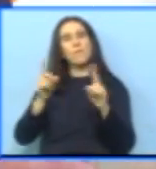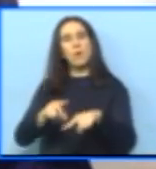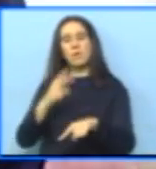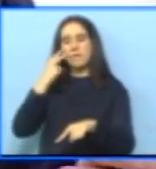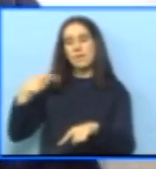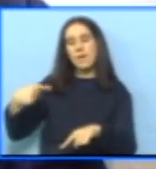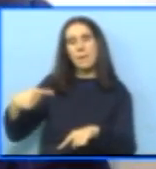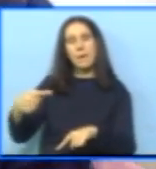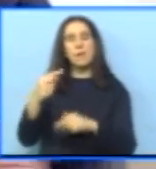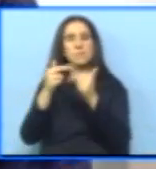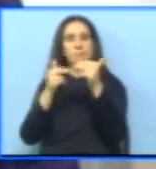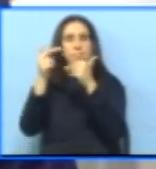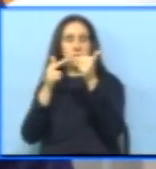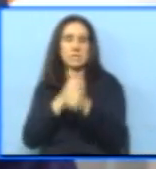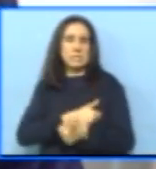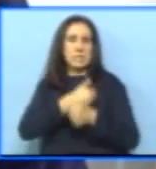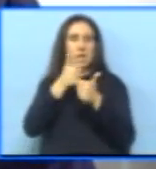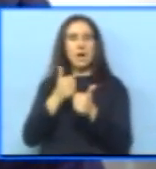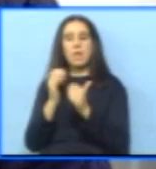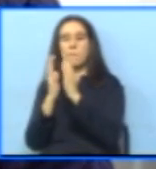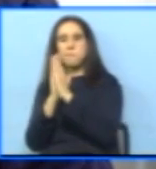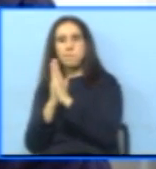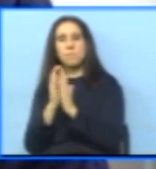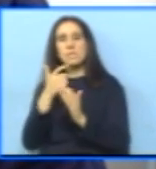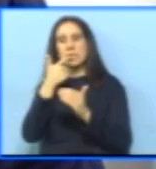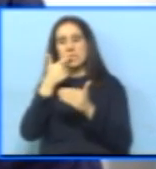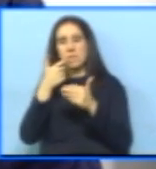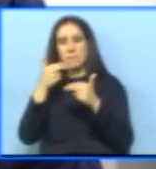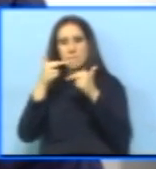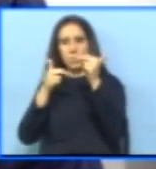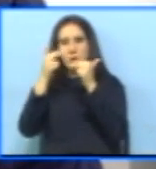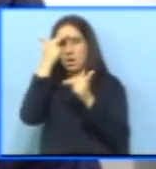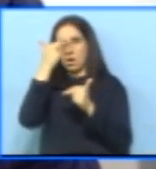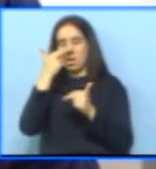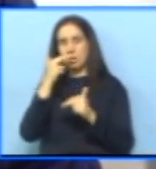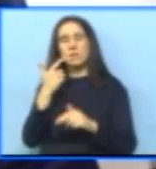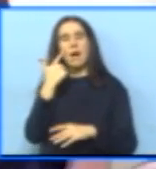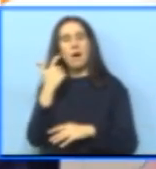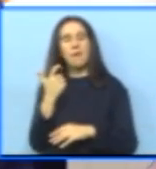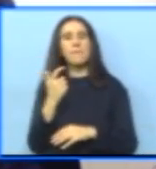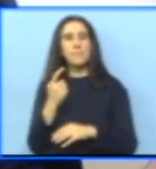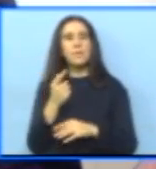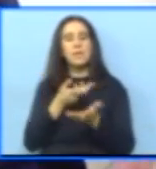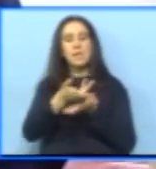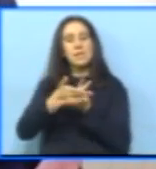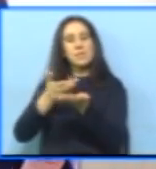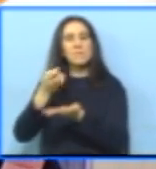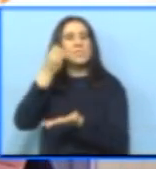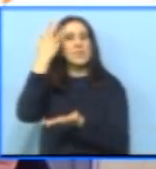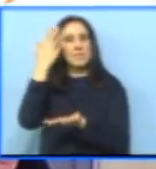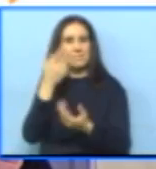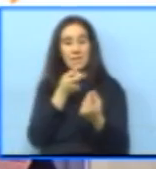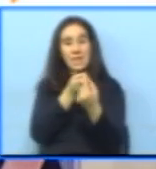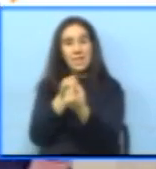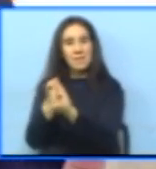a cidade, o templo, as muralhas, e provavelmente esquece muito a relação, a